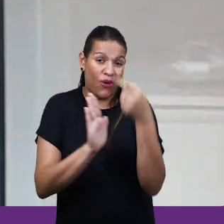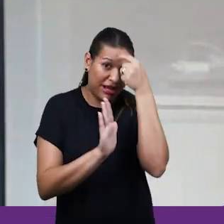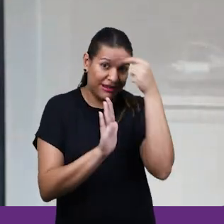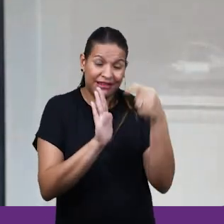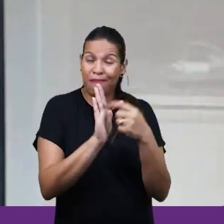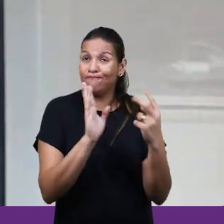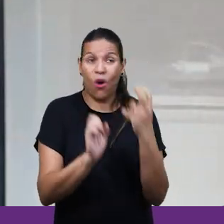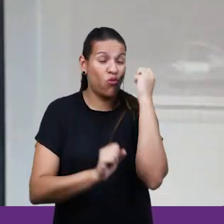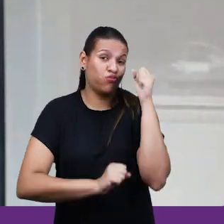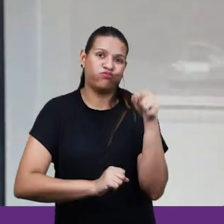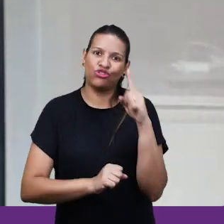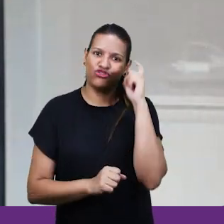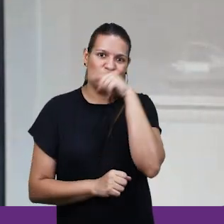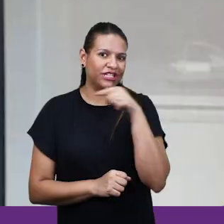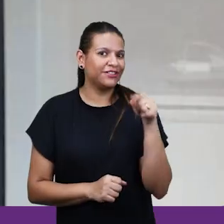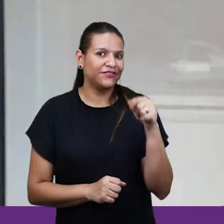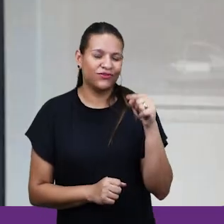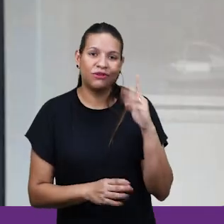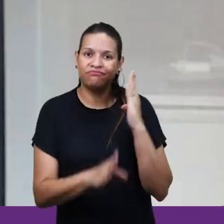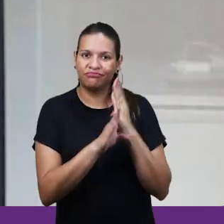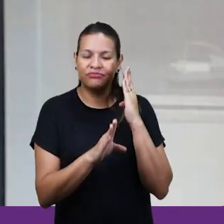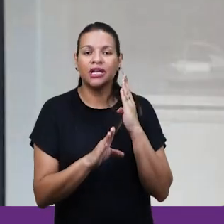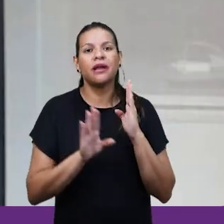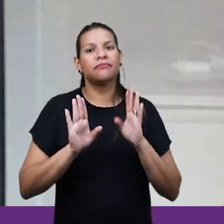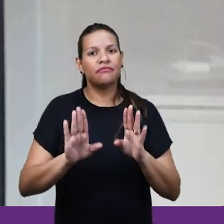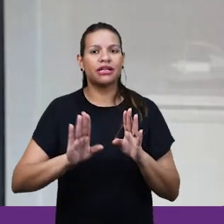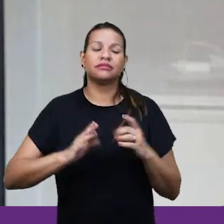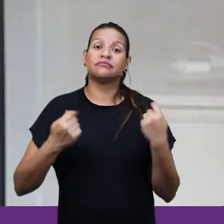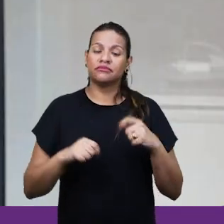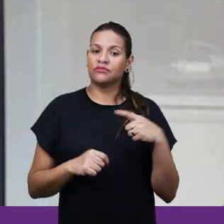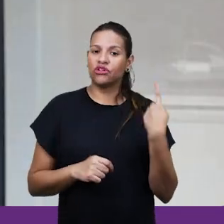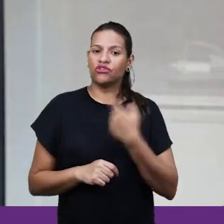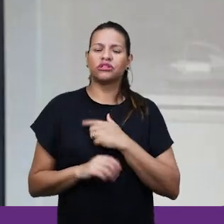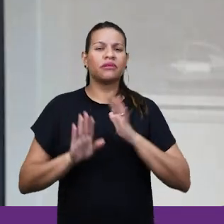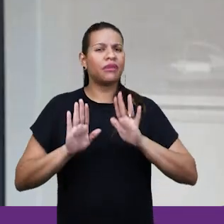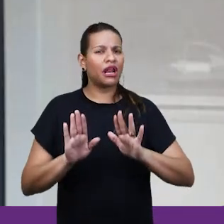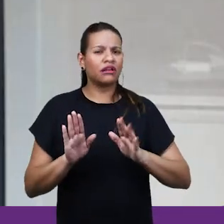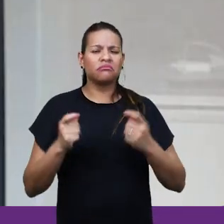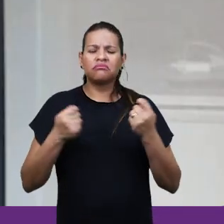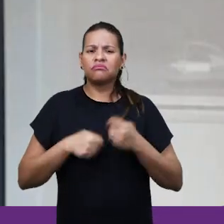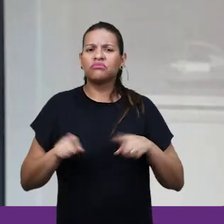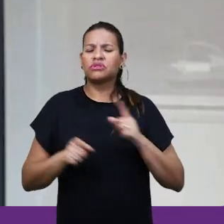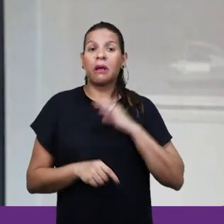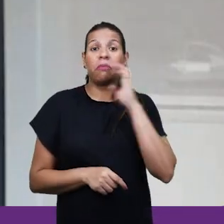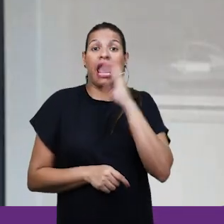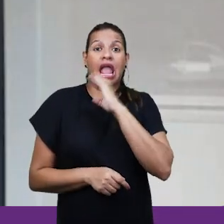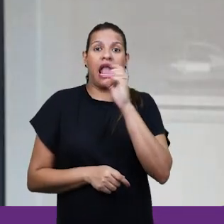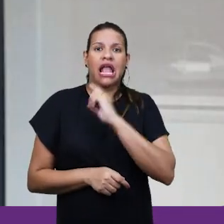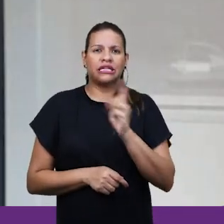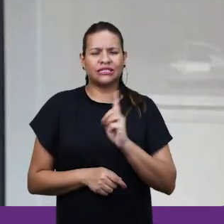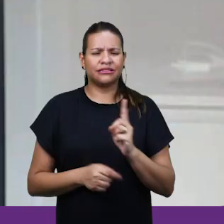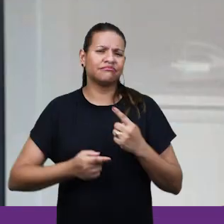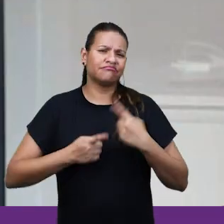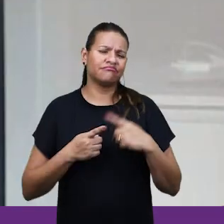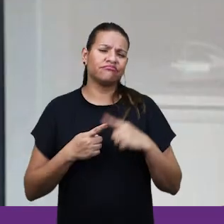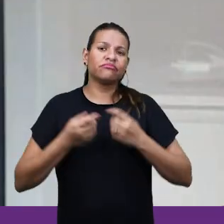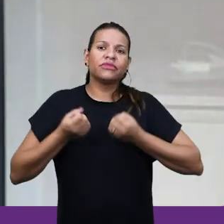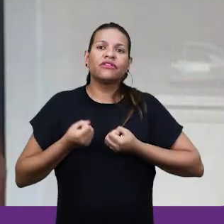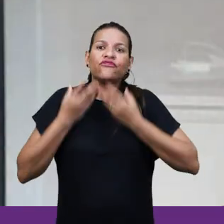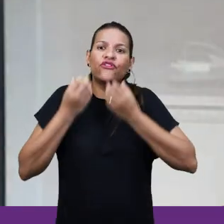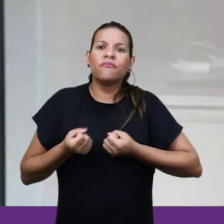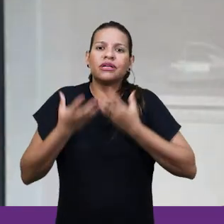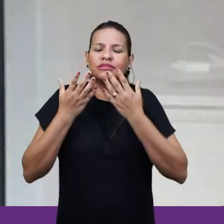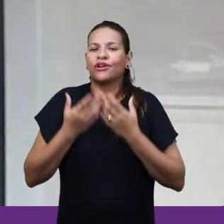cada vez mais difícil da gente notar, porque justamente as ferramentas que estão se popularizando, elas vão ficando